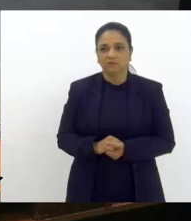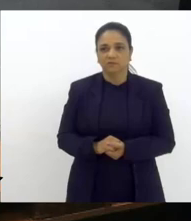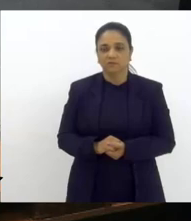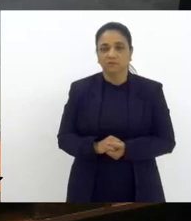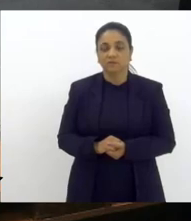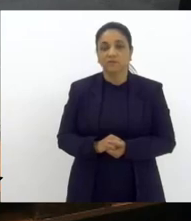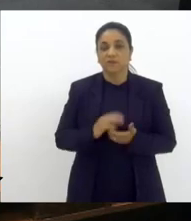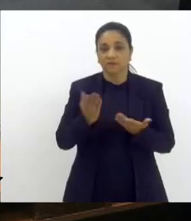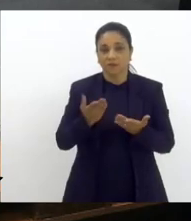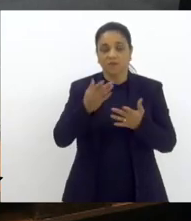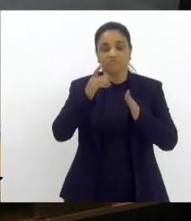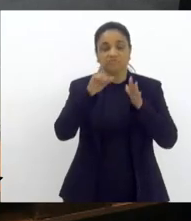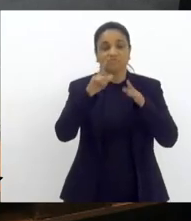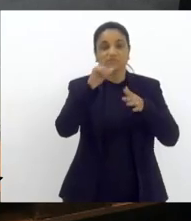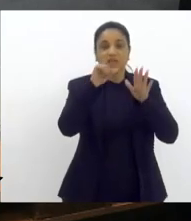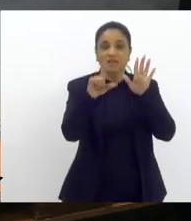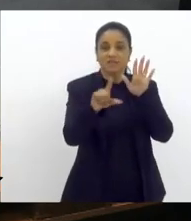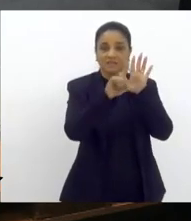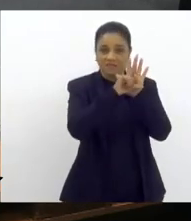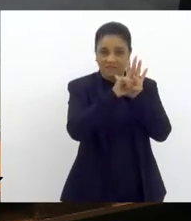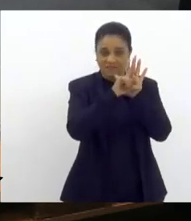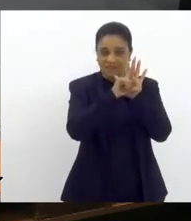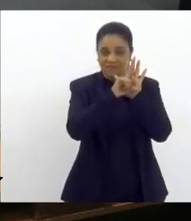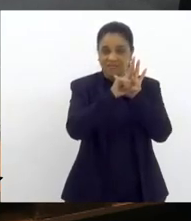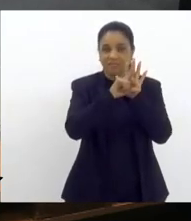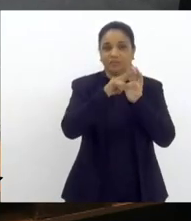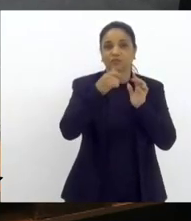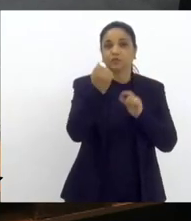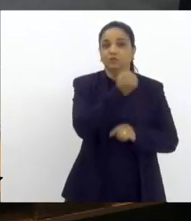a indicação Legislativa número 13